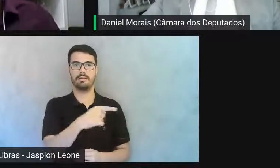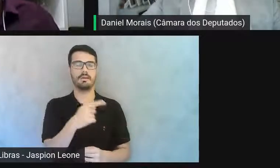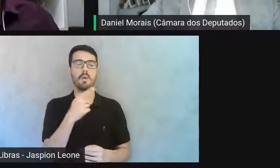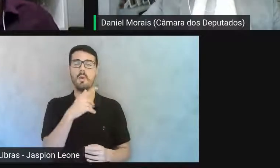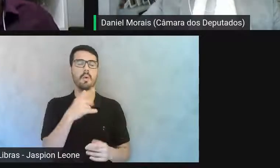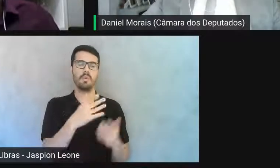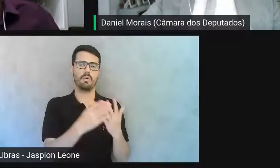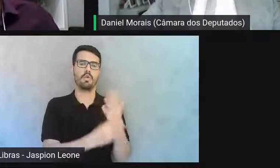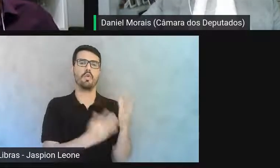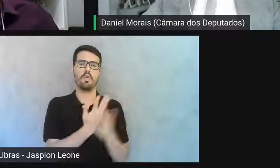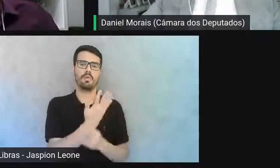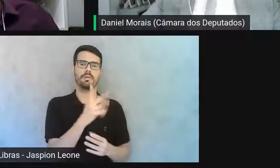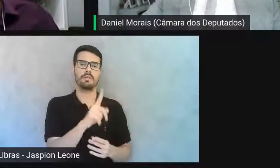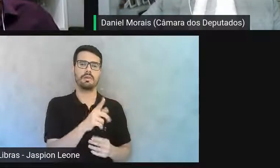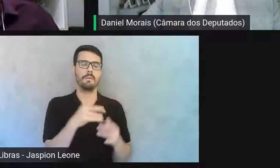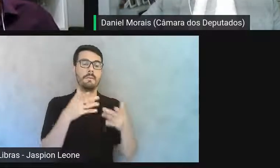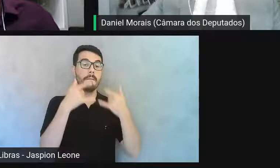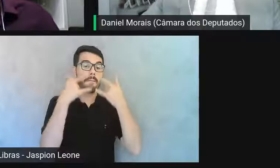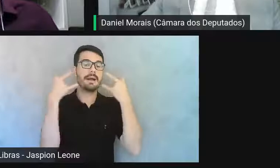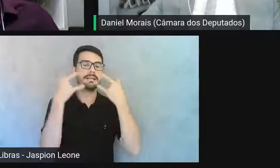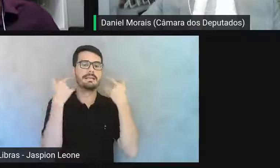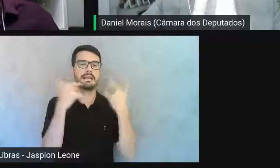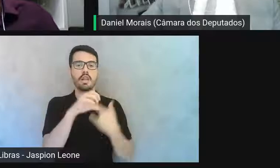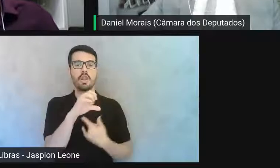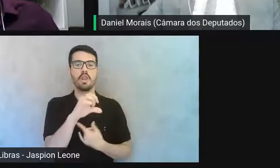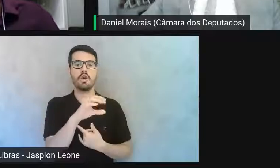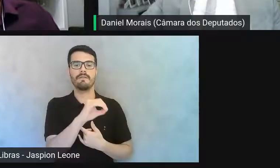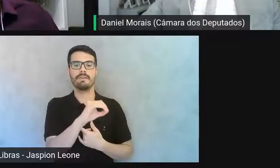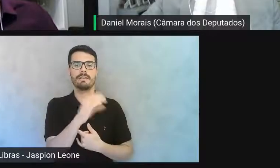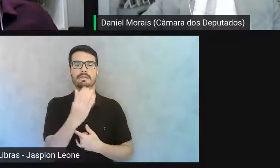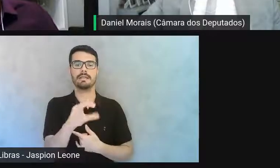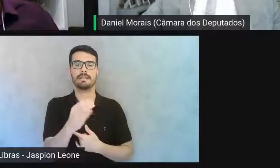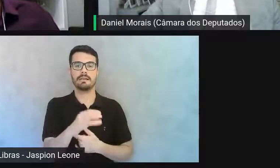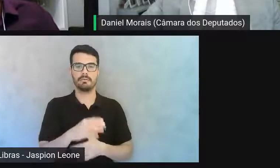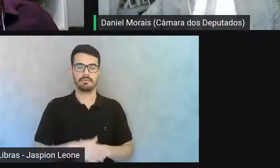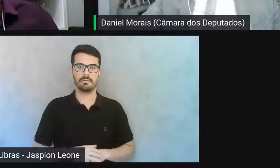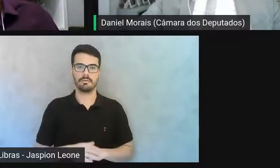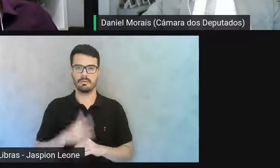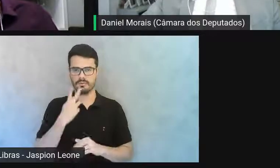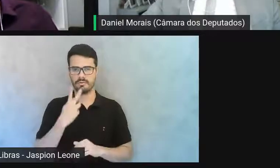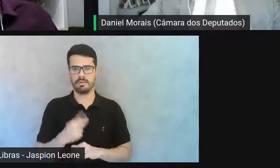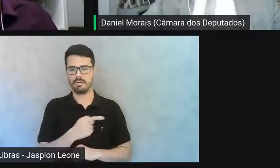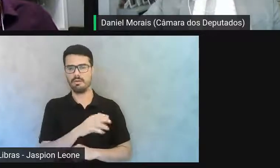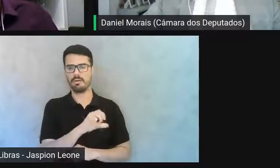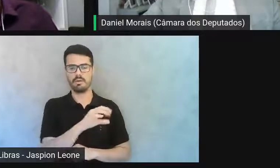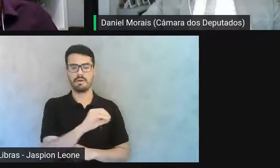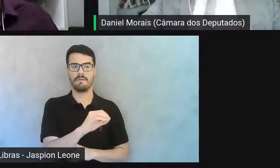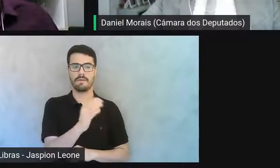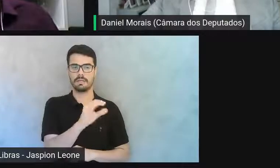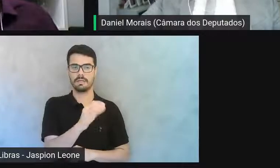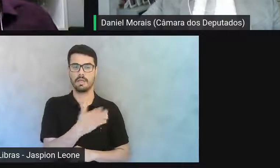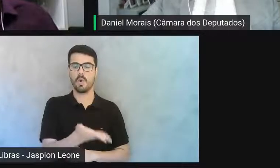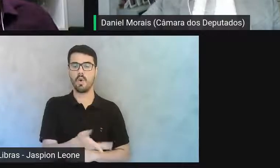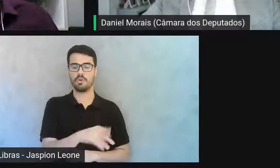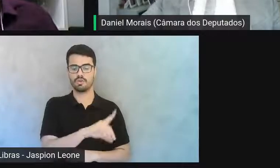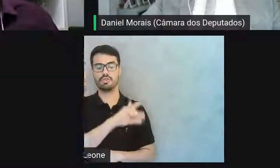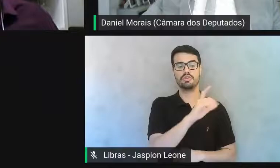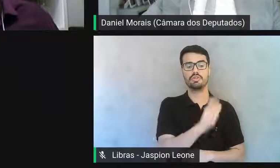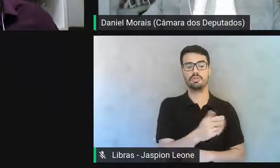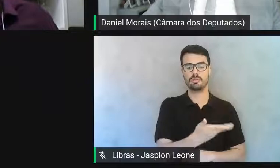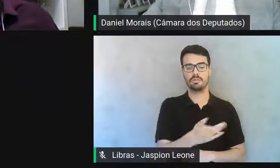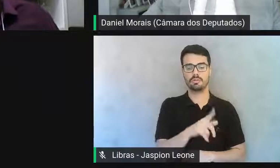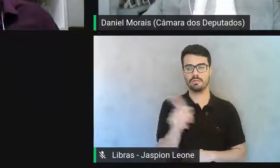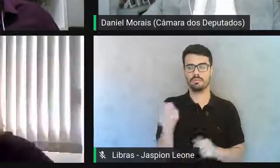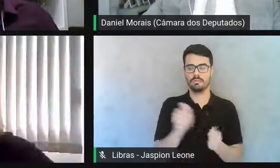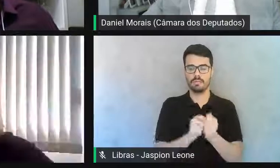máscara está 90 centavos. Chegar para a empresa e falar assim, pô, a máscara está 90 centavos hoje, no dia de hoje está 90 centavos. Vamos acertar